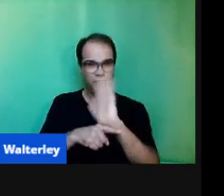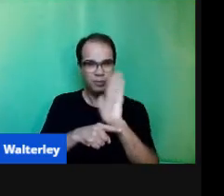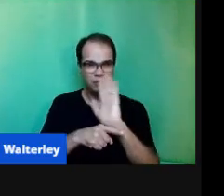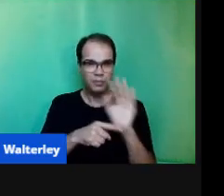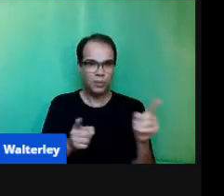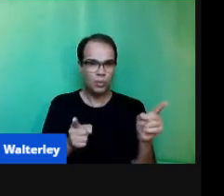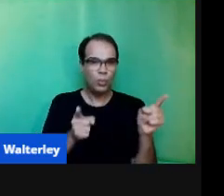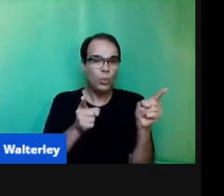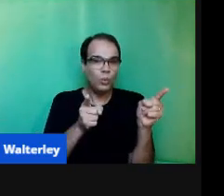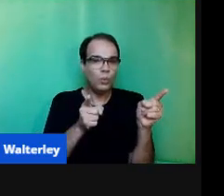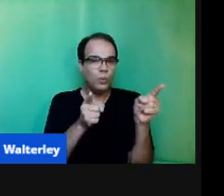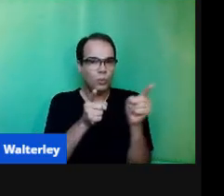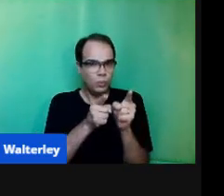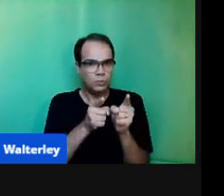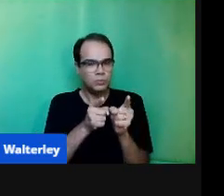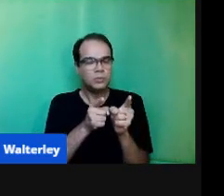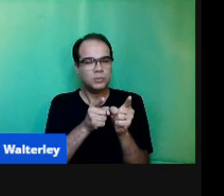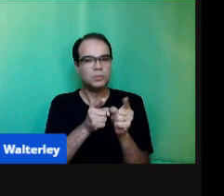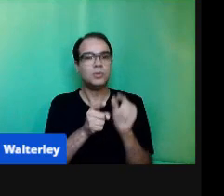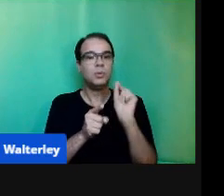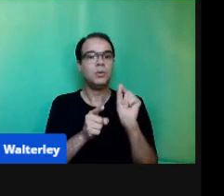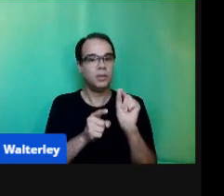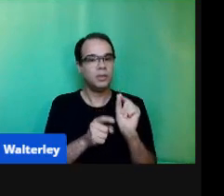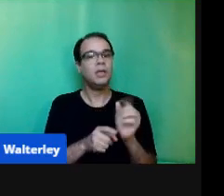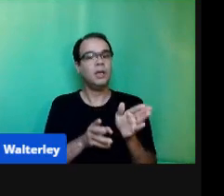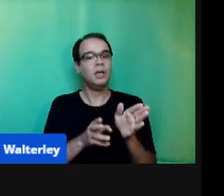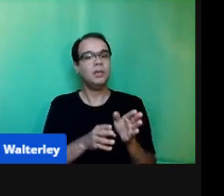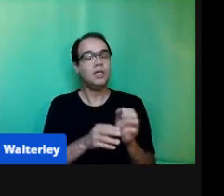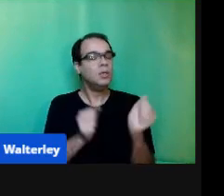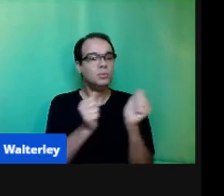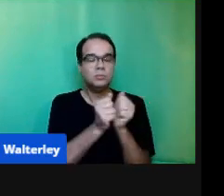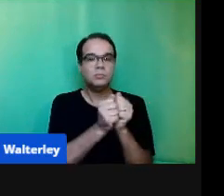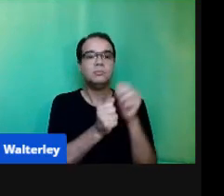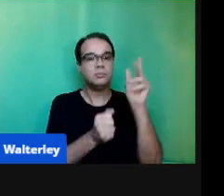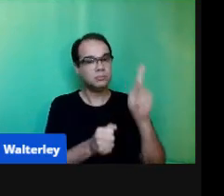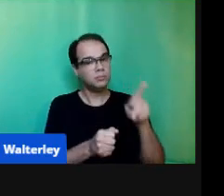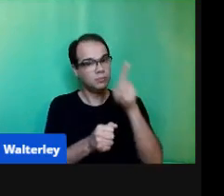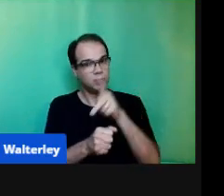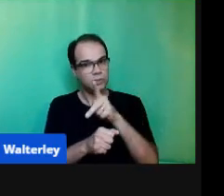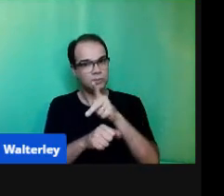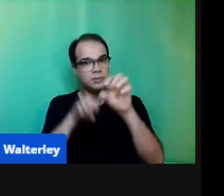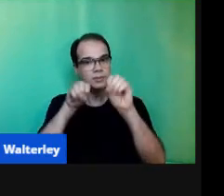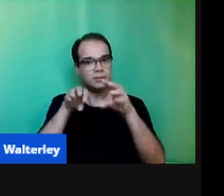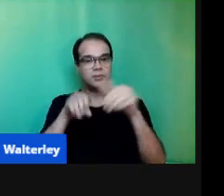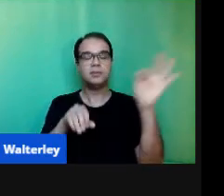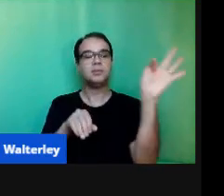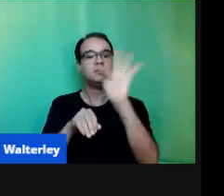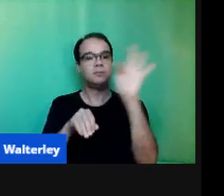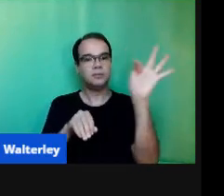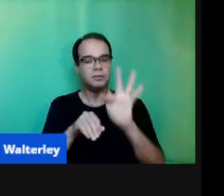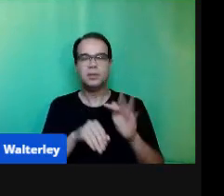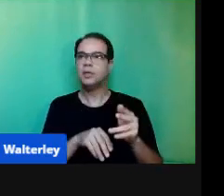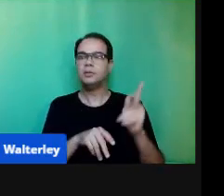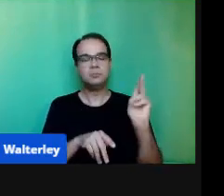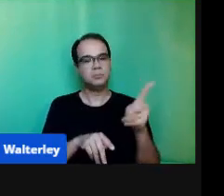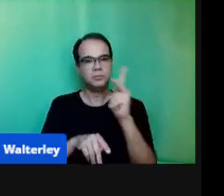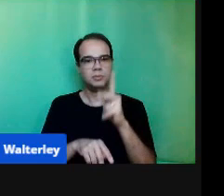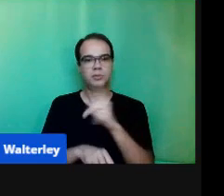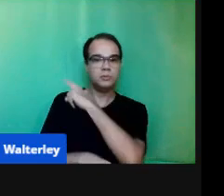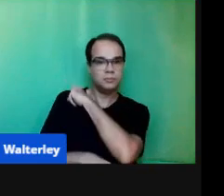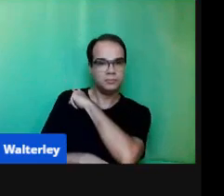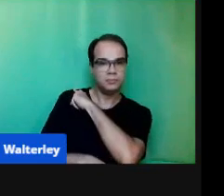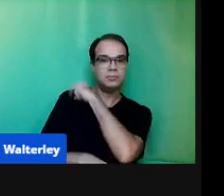professor universitário, trabalhando com diversas outras pessoas também, e eles acabaram produzindo materiais